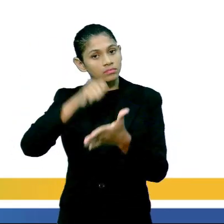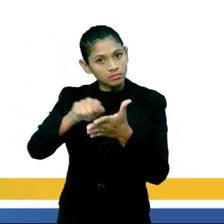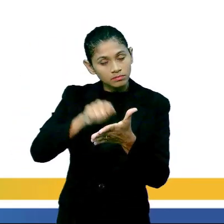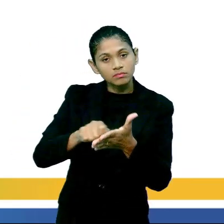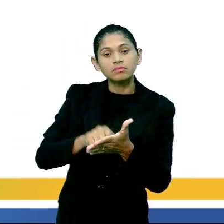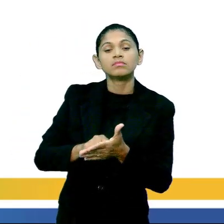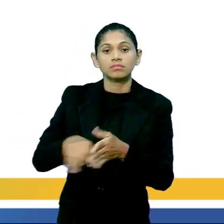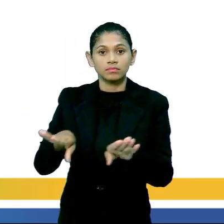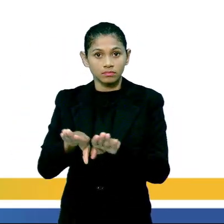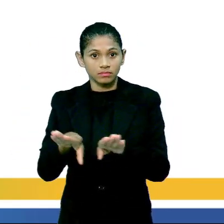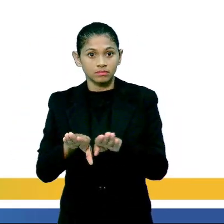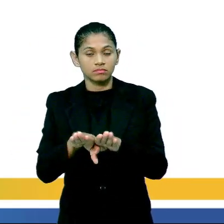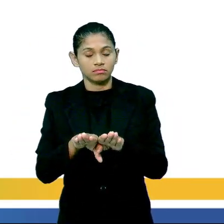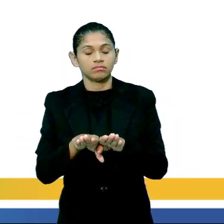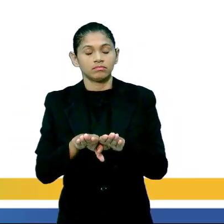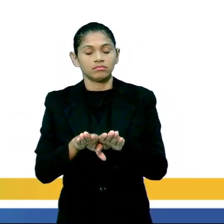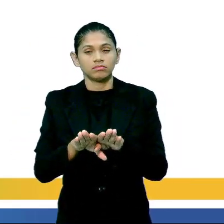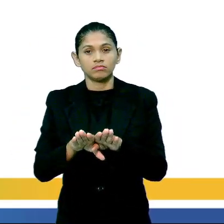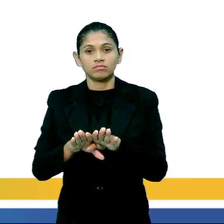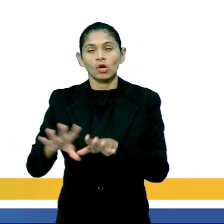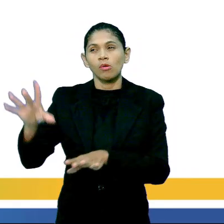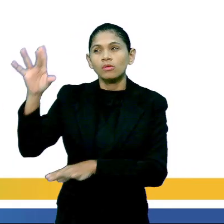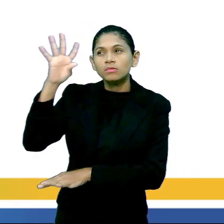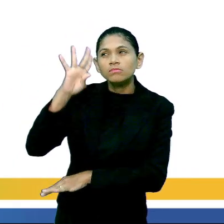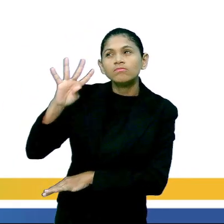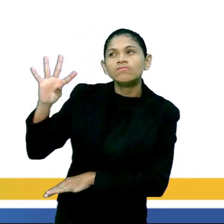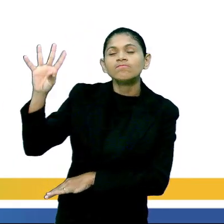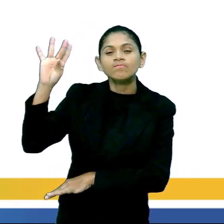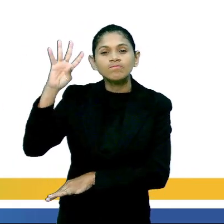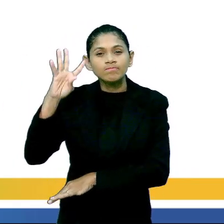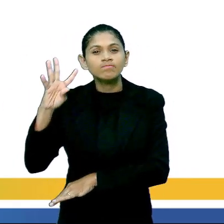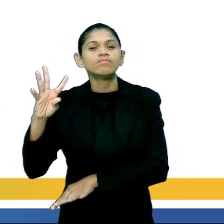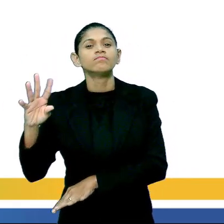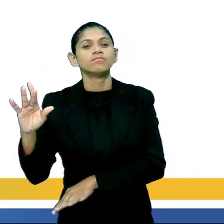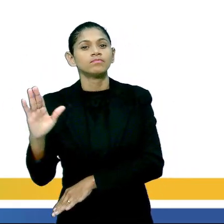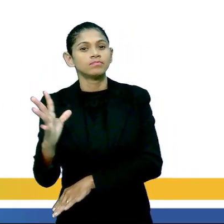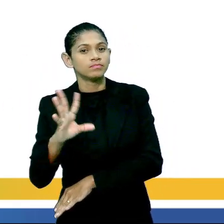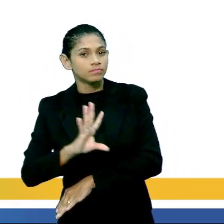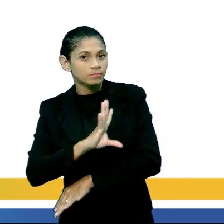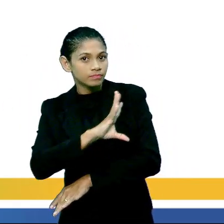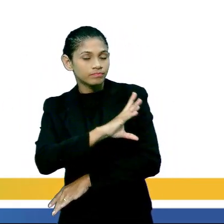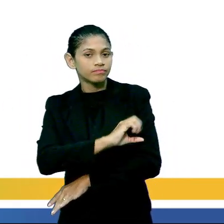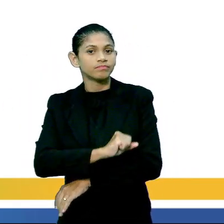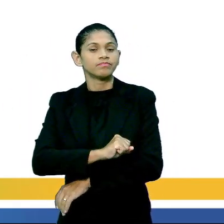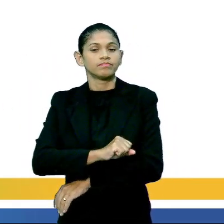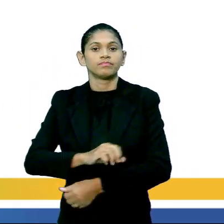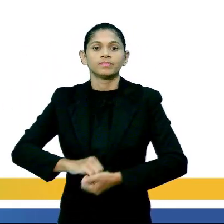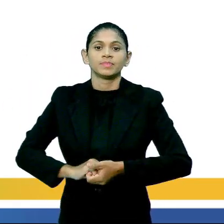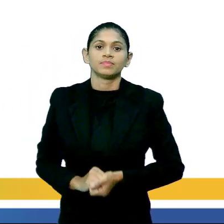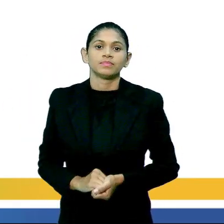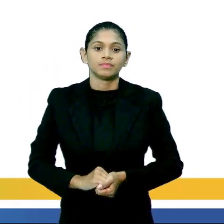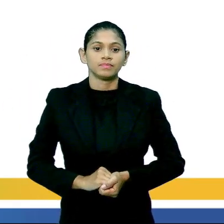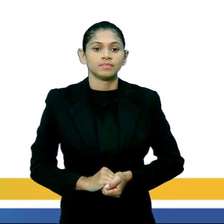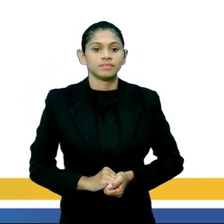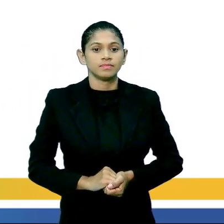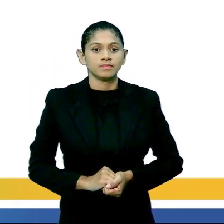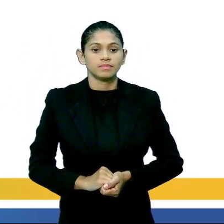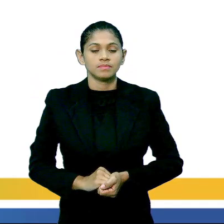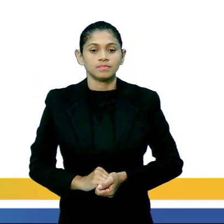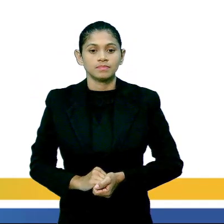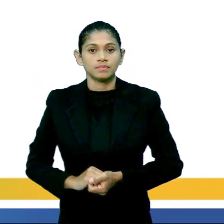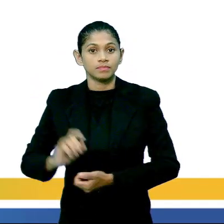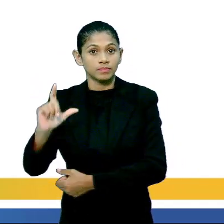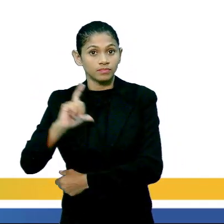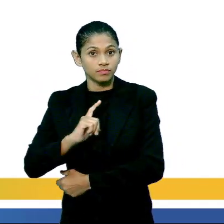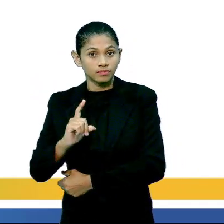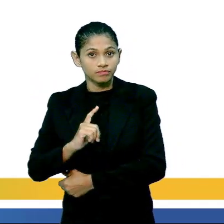questão da idealização amorosa, que ele meio que quebra com essa ideia, tá? A